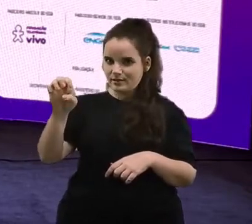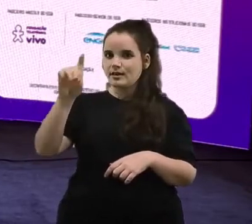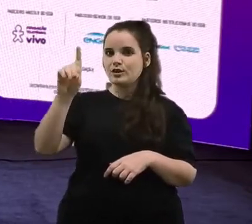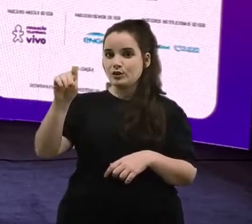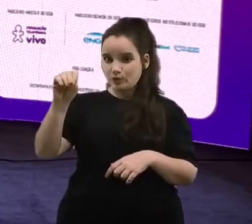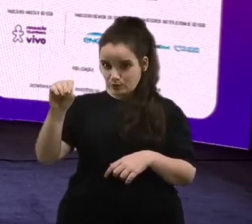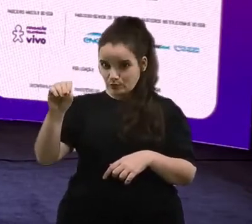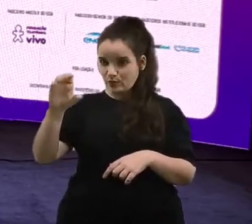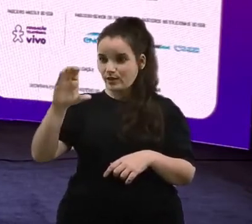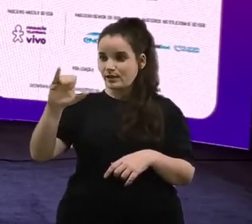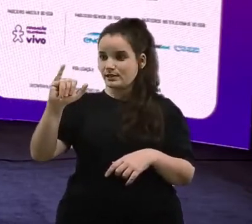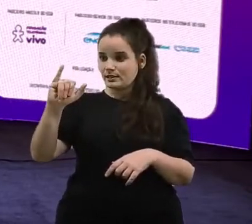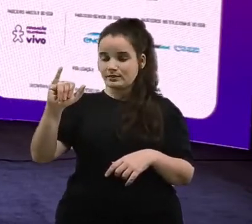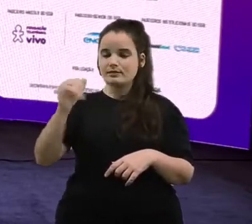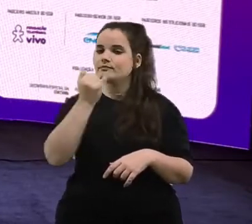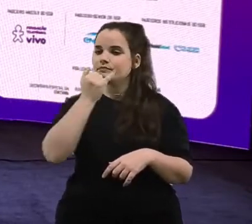que